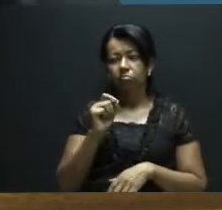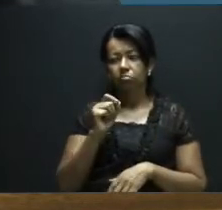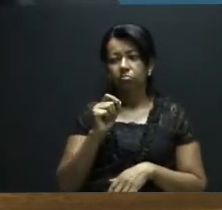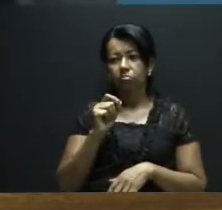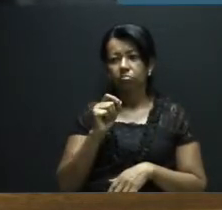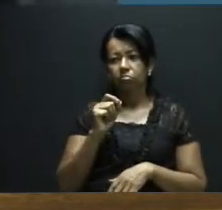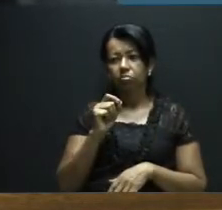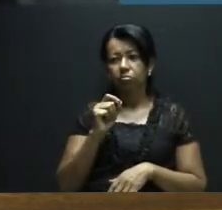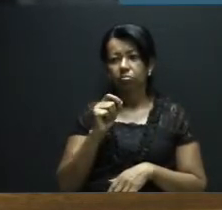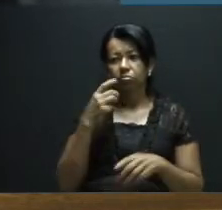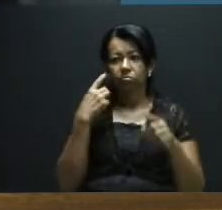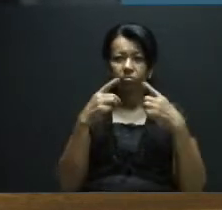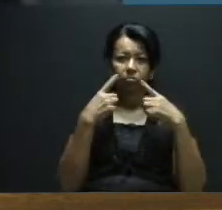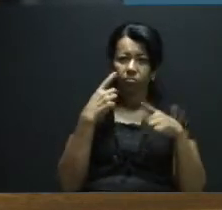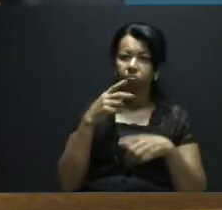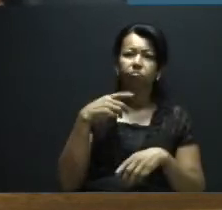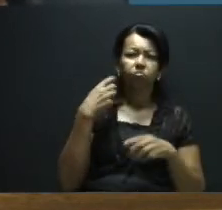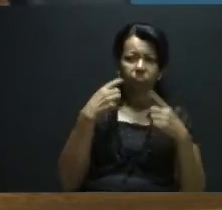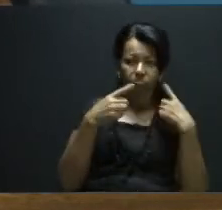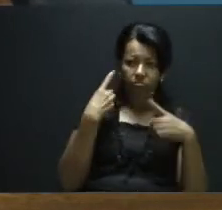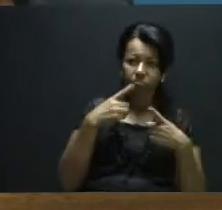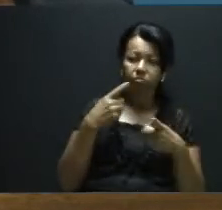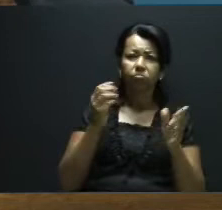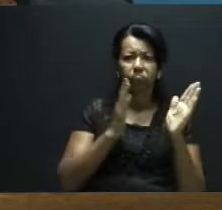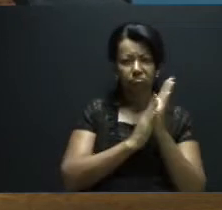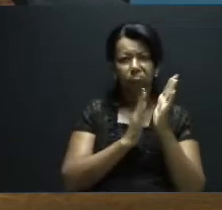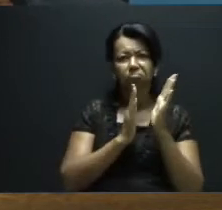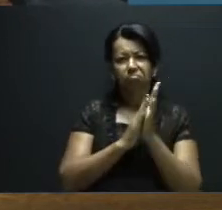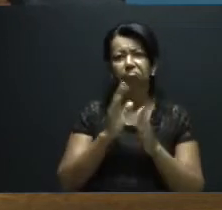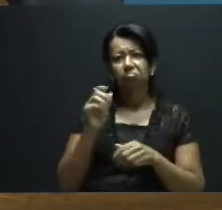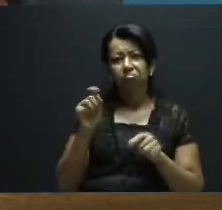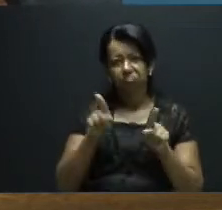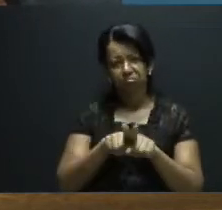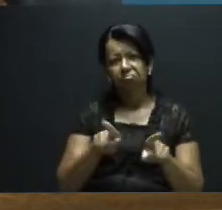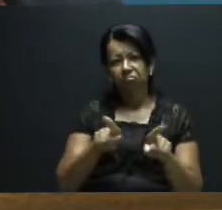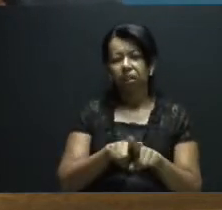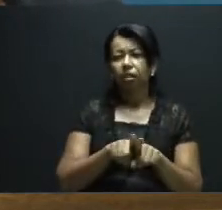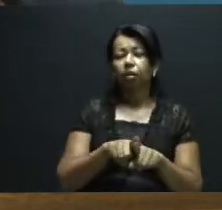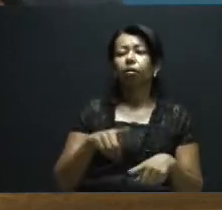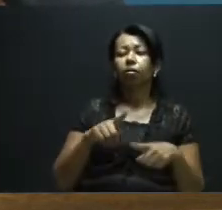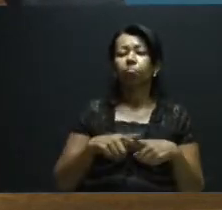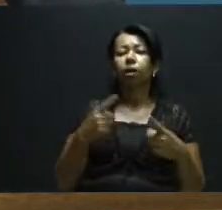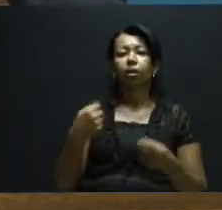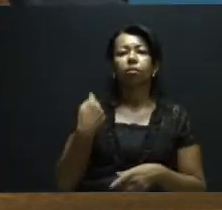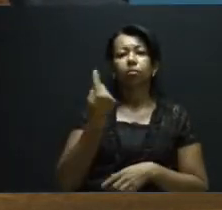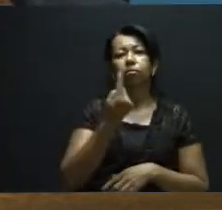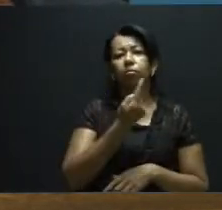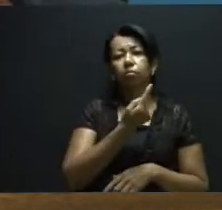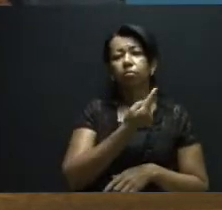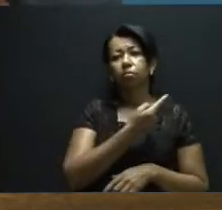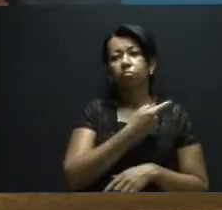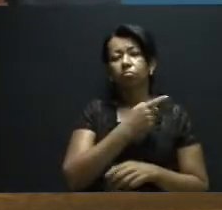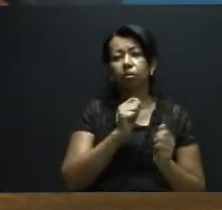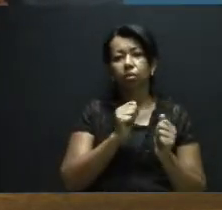cobrar a gente cobra se vou pra longe área de teologia mas nós eu junto com meus advogados nós